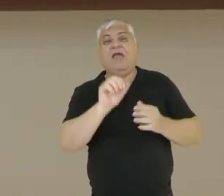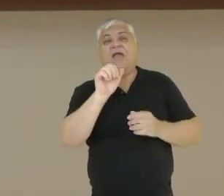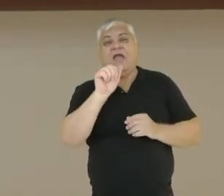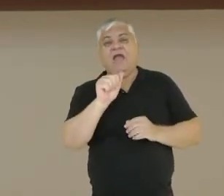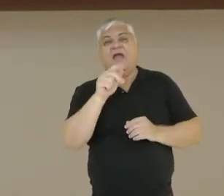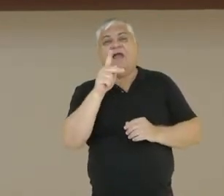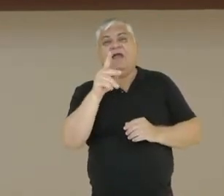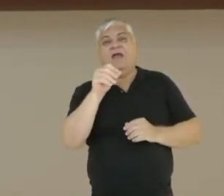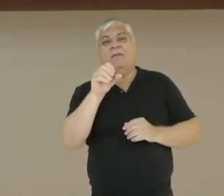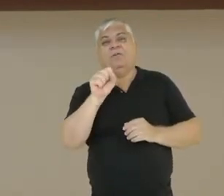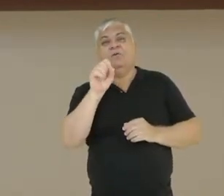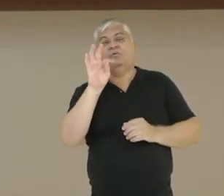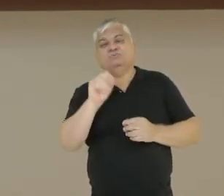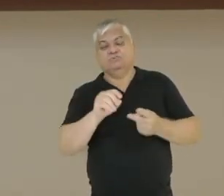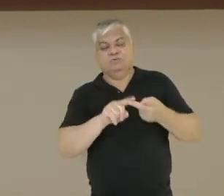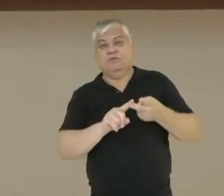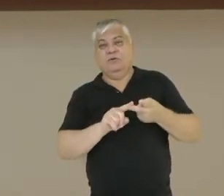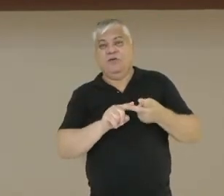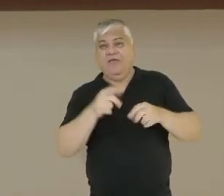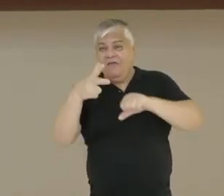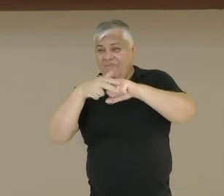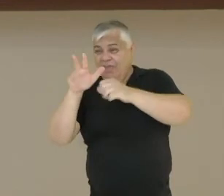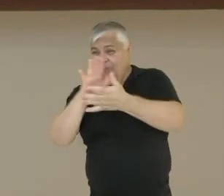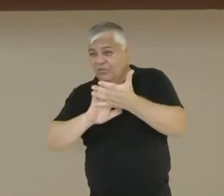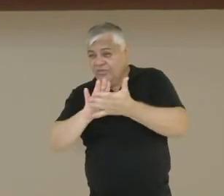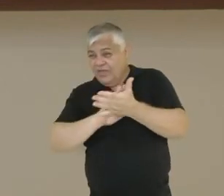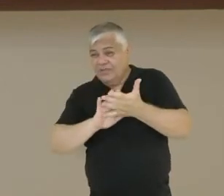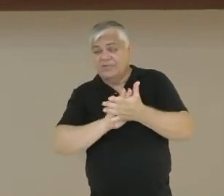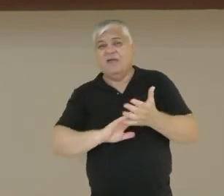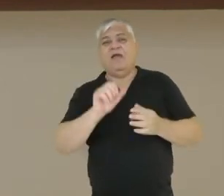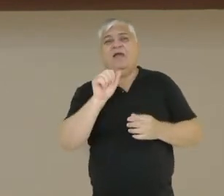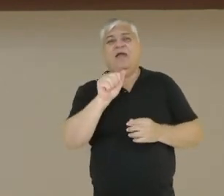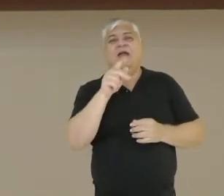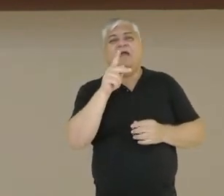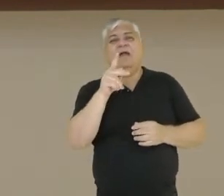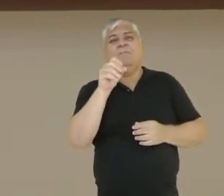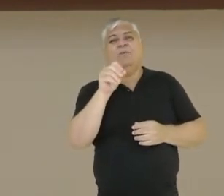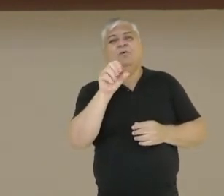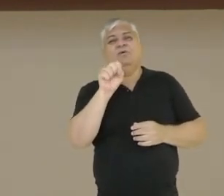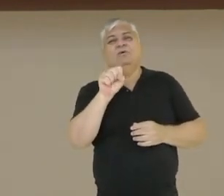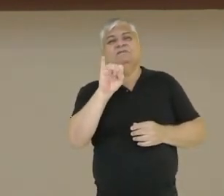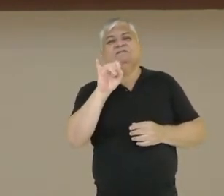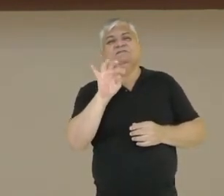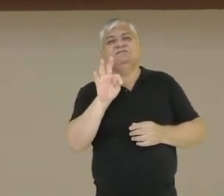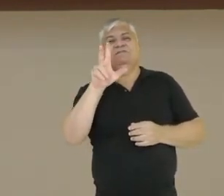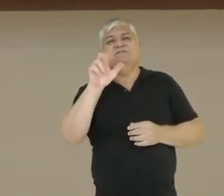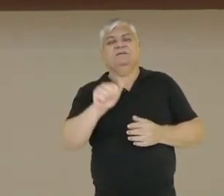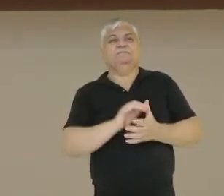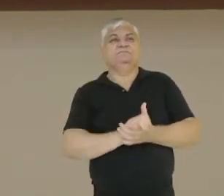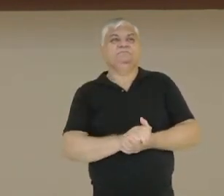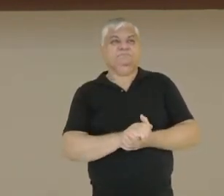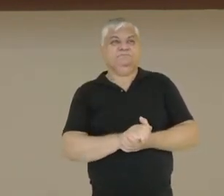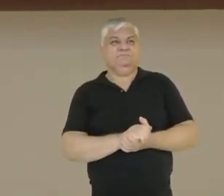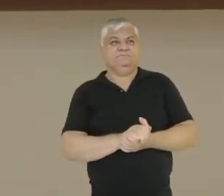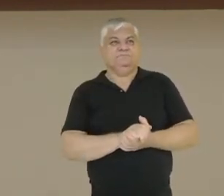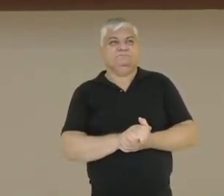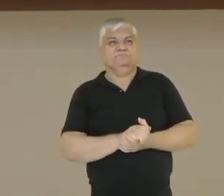é apositiva? Sim, só isso. O nome é complicadinho, mas a função é a mesmíssima do aposto,